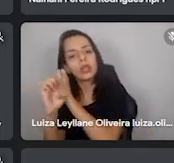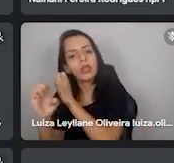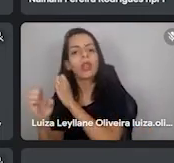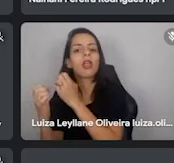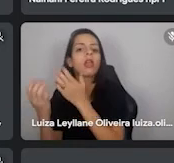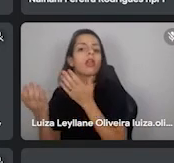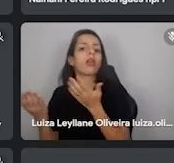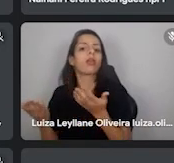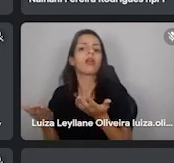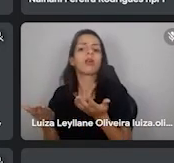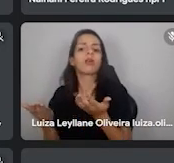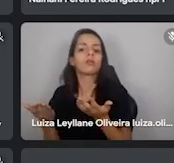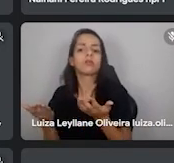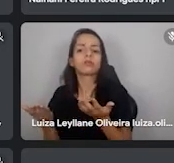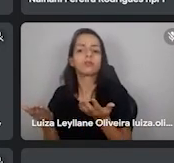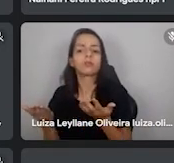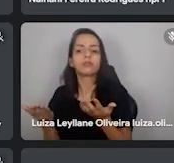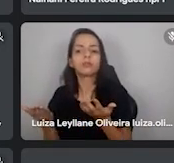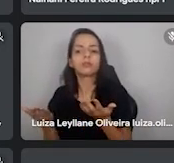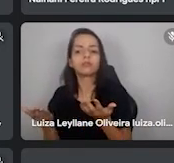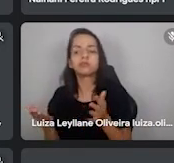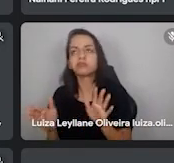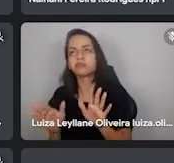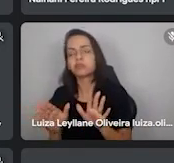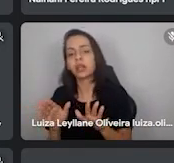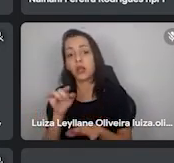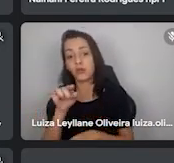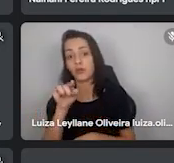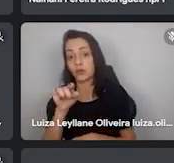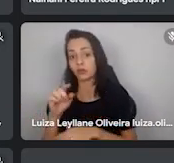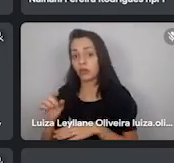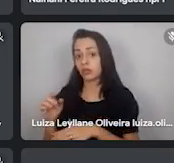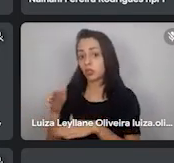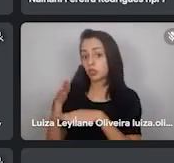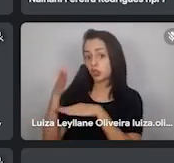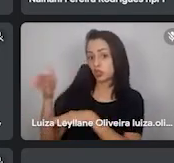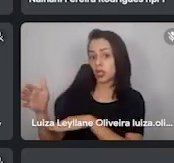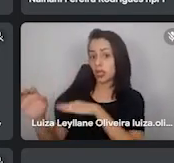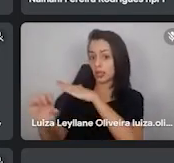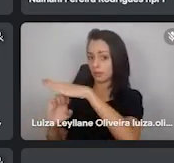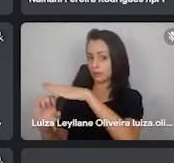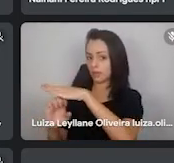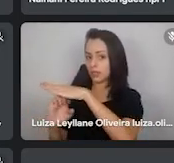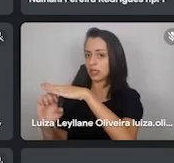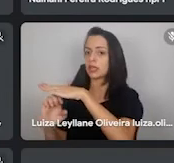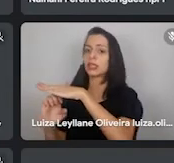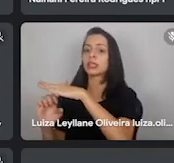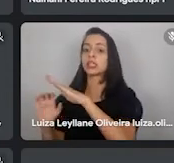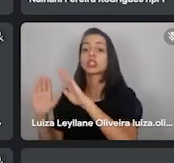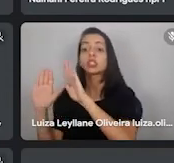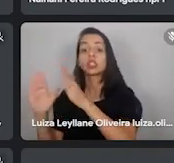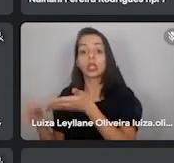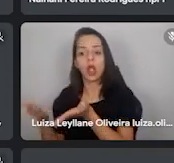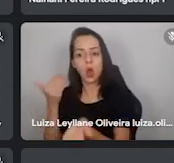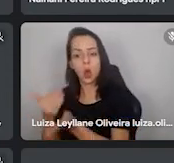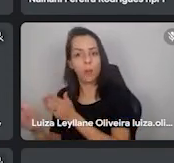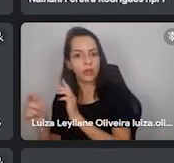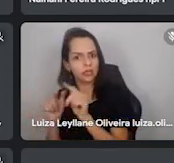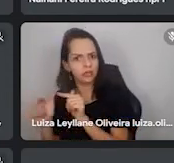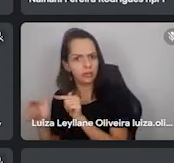eletricista e a empresa, ao chegar lá na empresa, a empresa já vai te mandar direto no campo